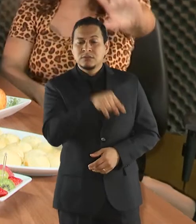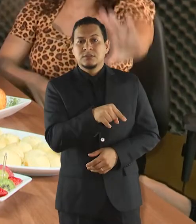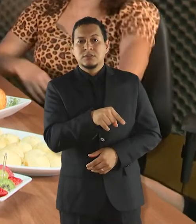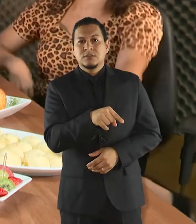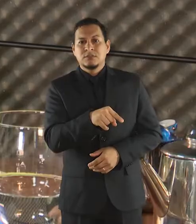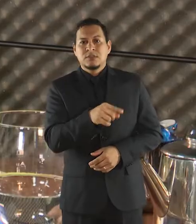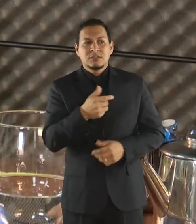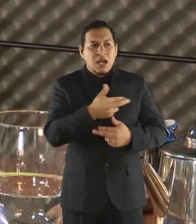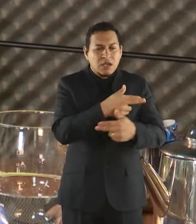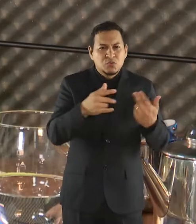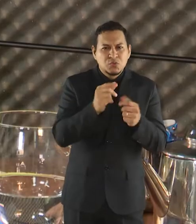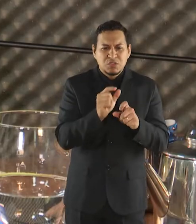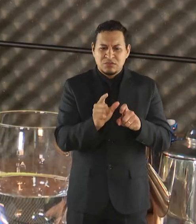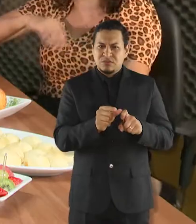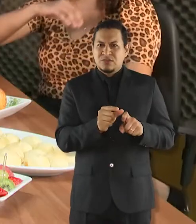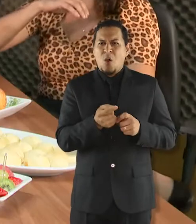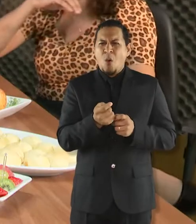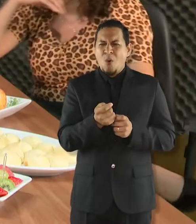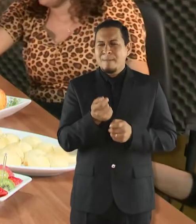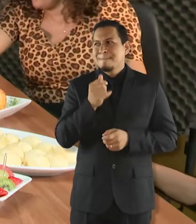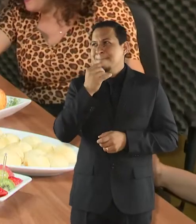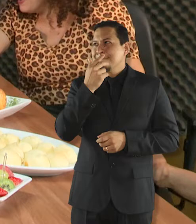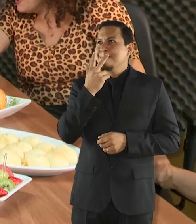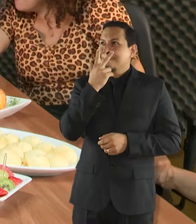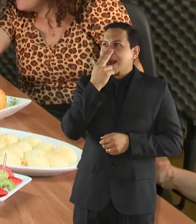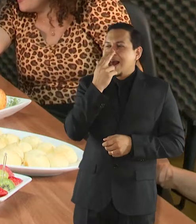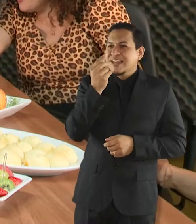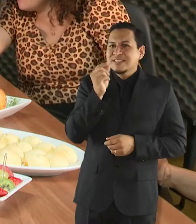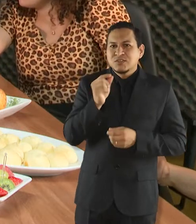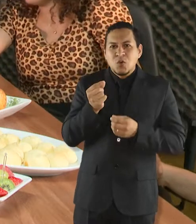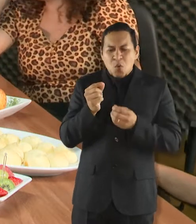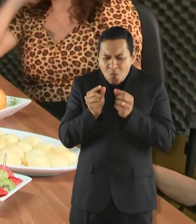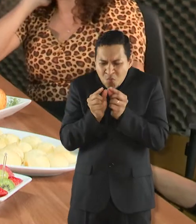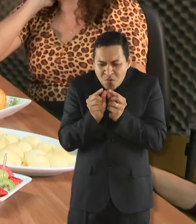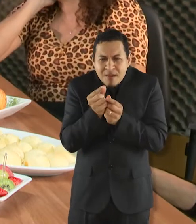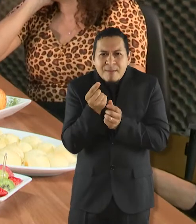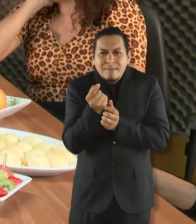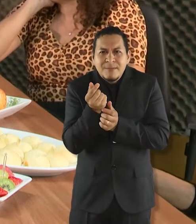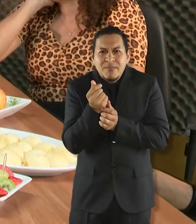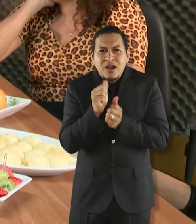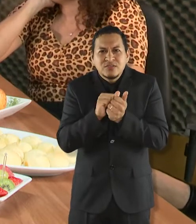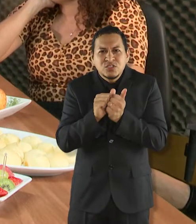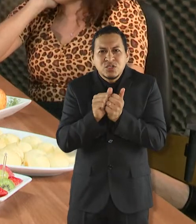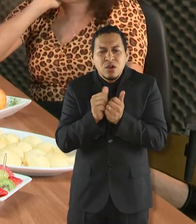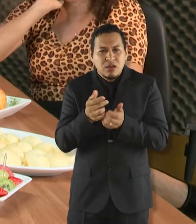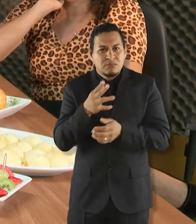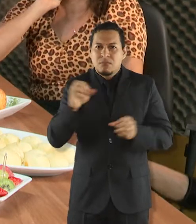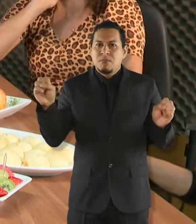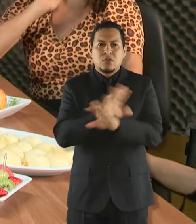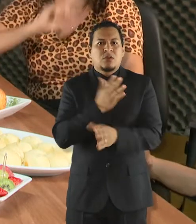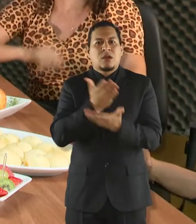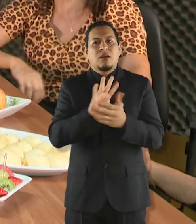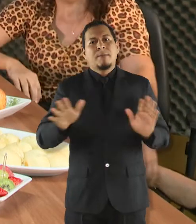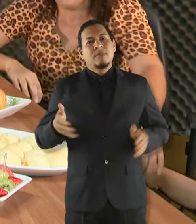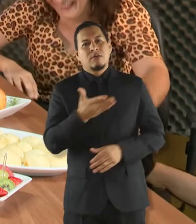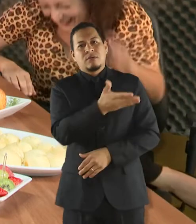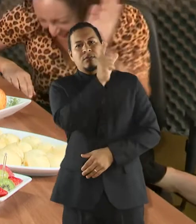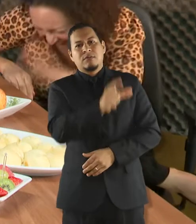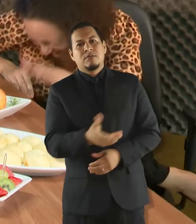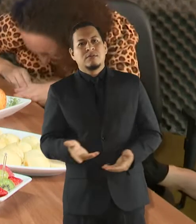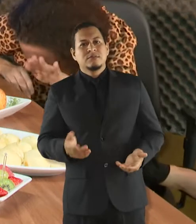não diz- corta, não. Que o negócio dele é caroço de amendoim, Meu acabou pai com o homem. eterno. Pronto, Acabou morreu. com o homem.